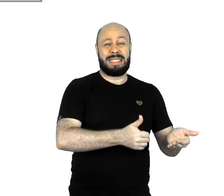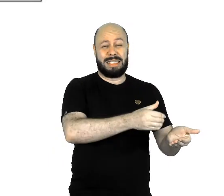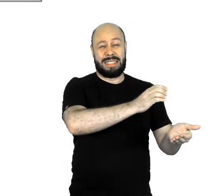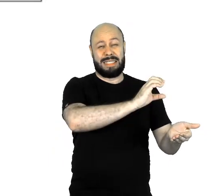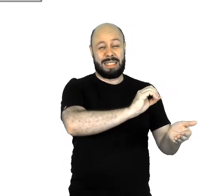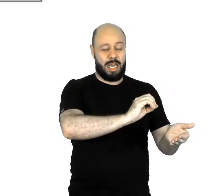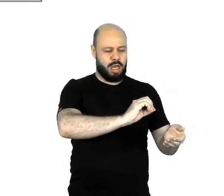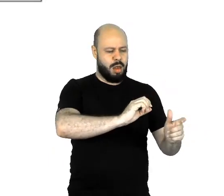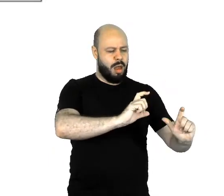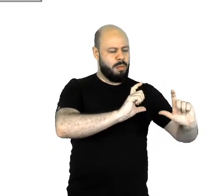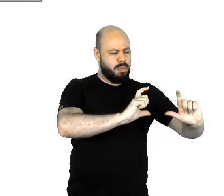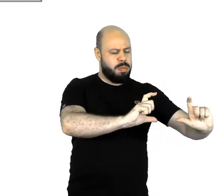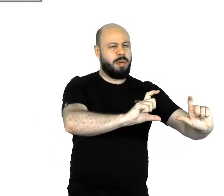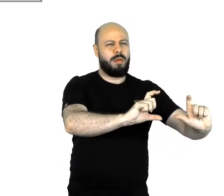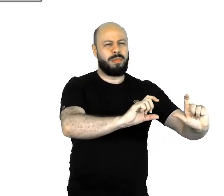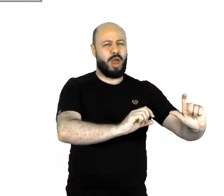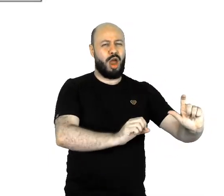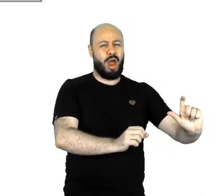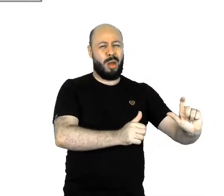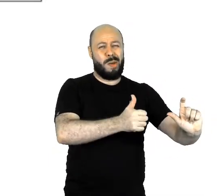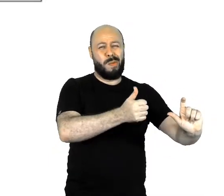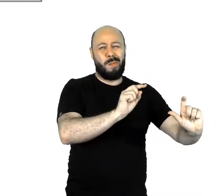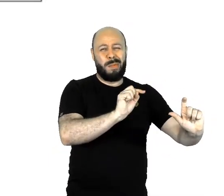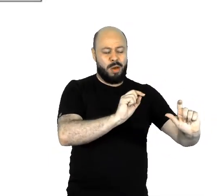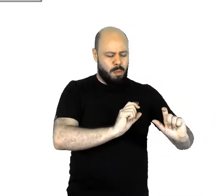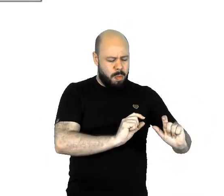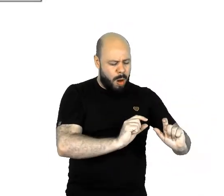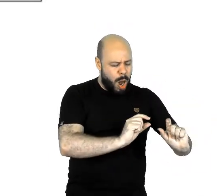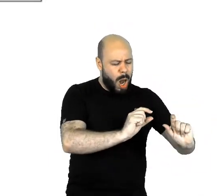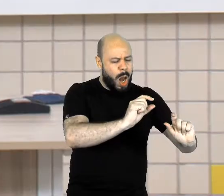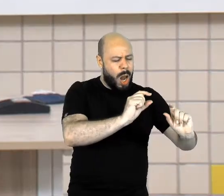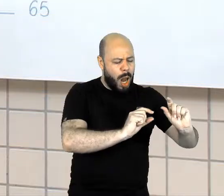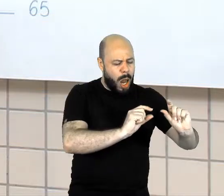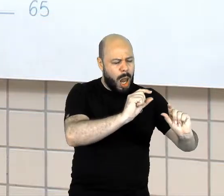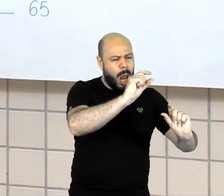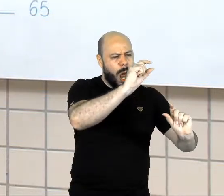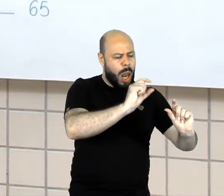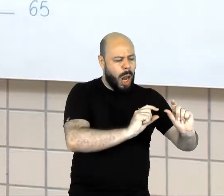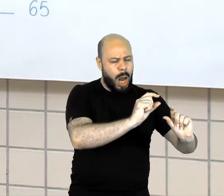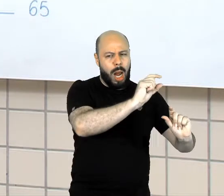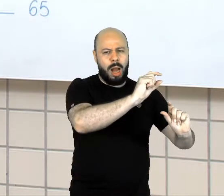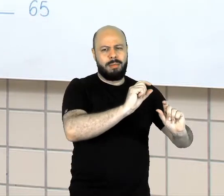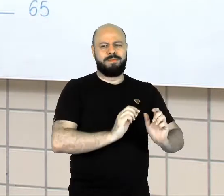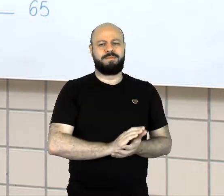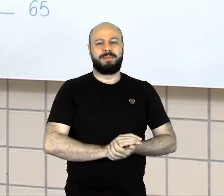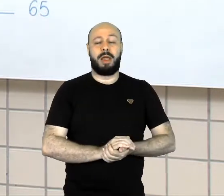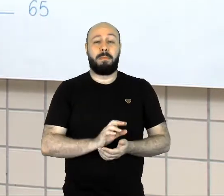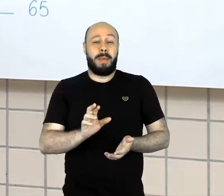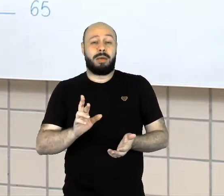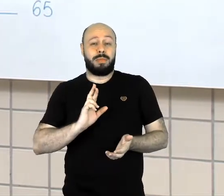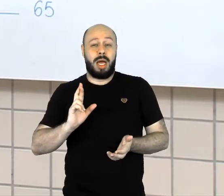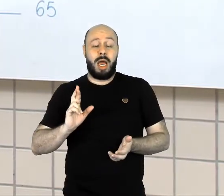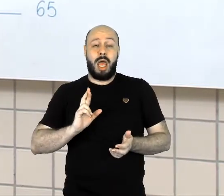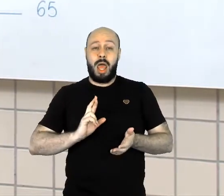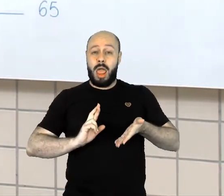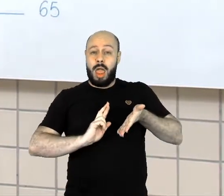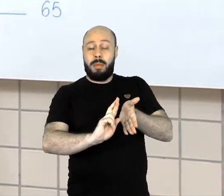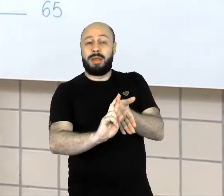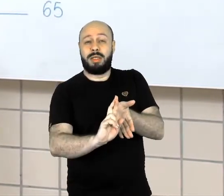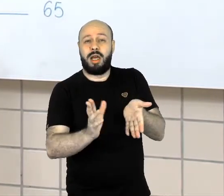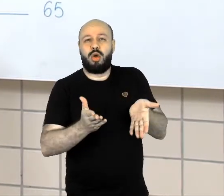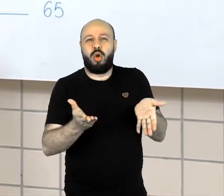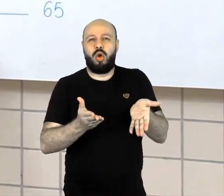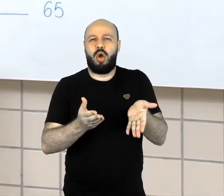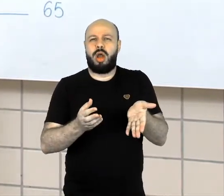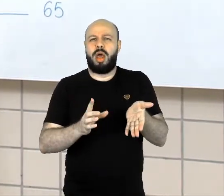1000 cubinhos e representa a unidade de milhar. Mas para representar os números